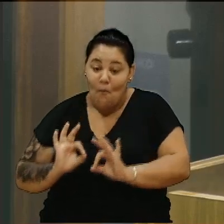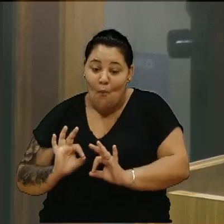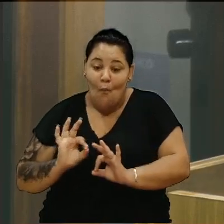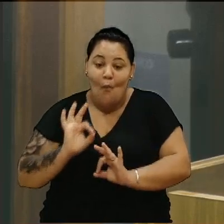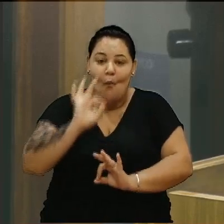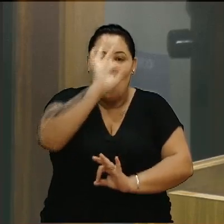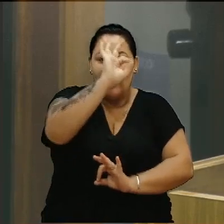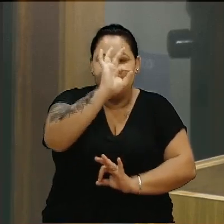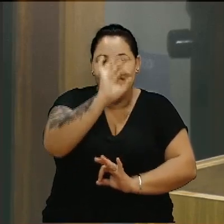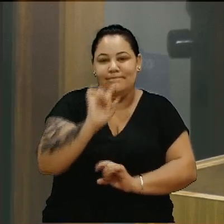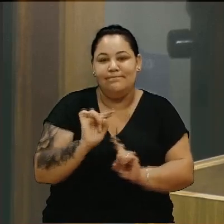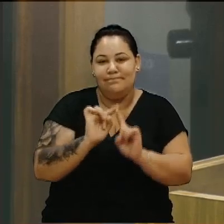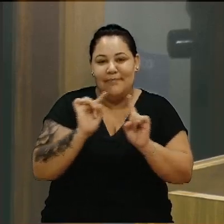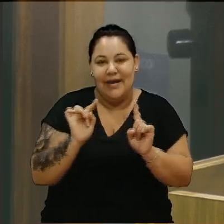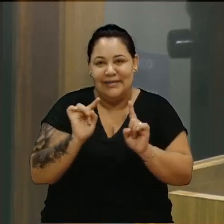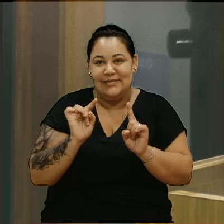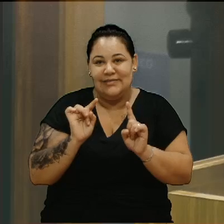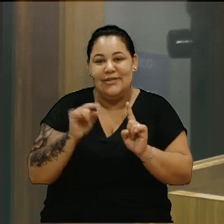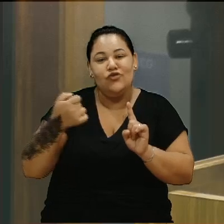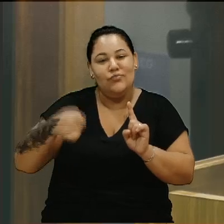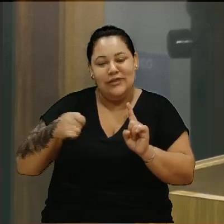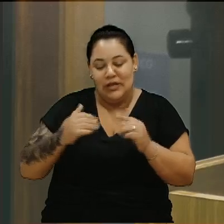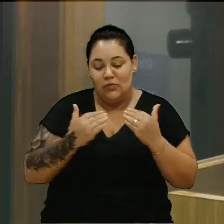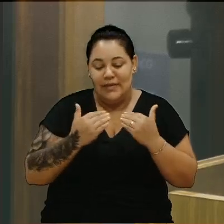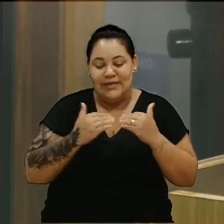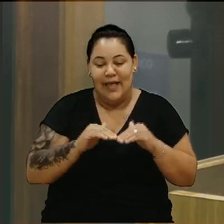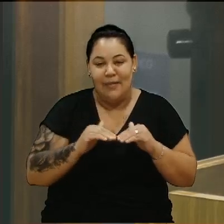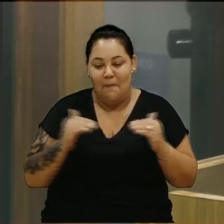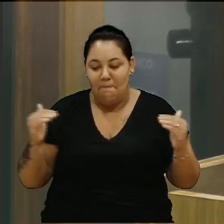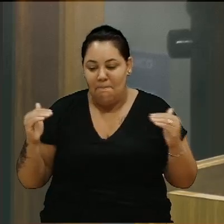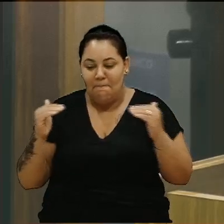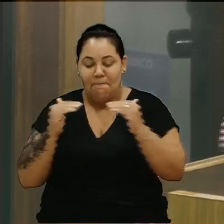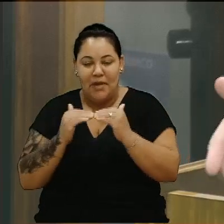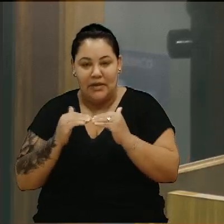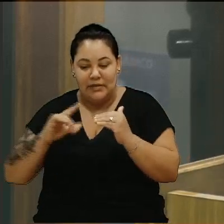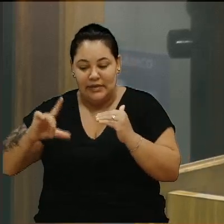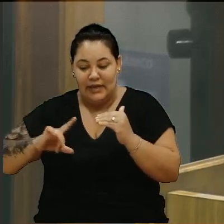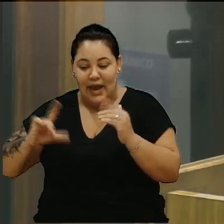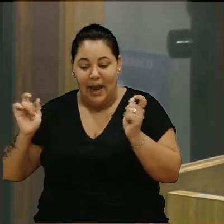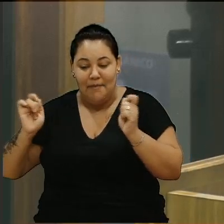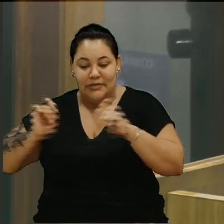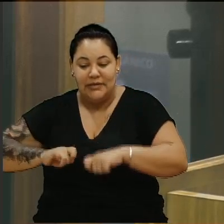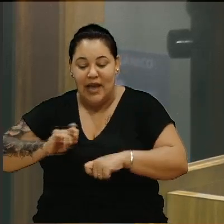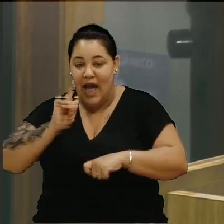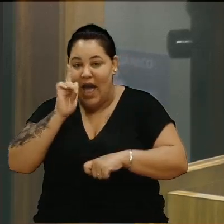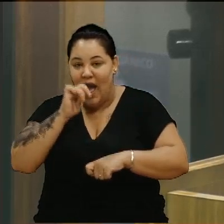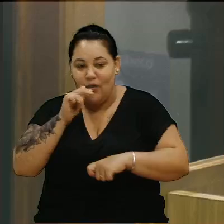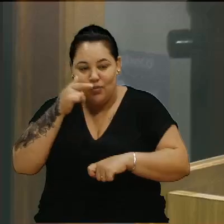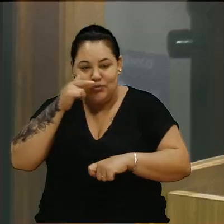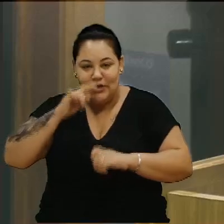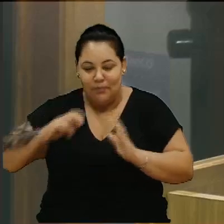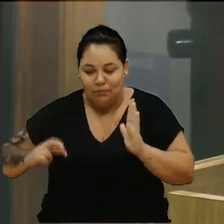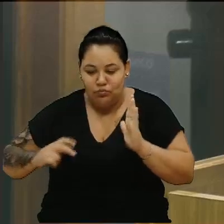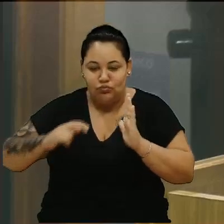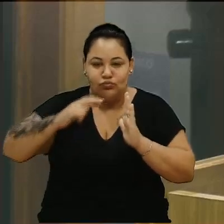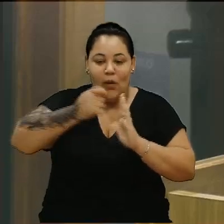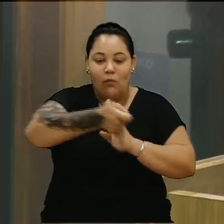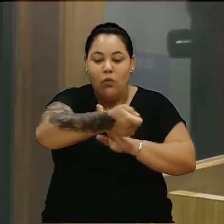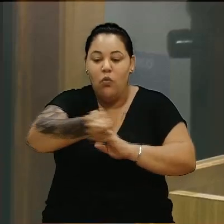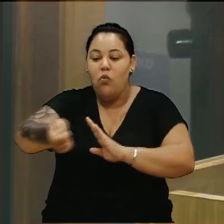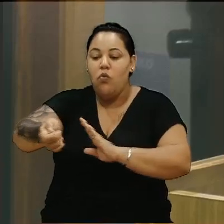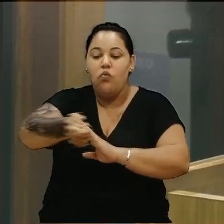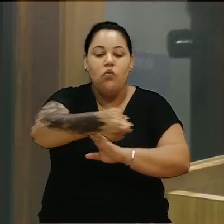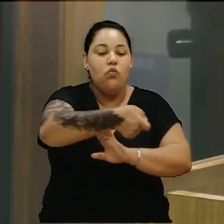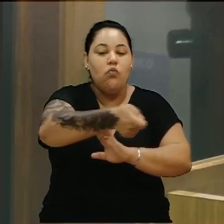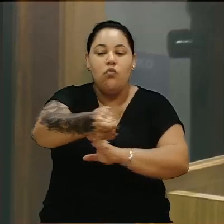tenha sua efetividade, precisamos de um caminhão-tanque com a capacidade também de água suficiente para poder alimentar essa escada.